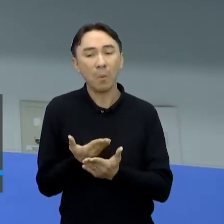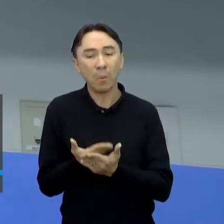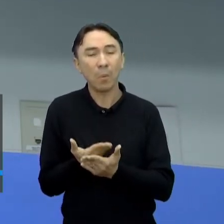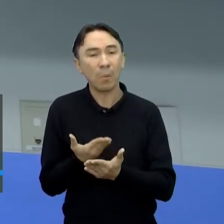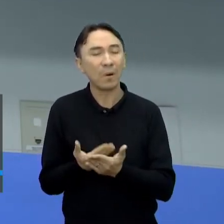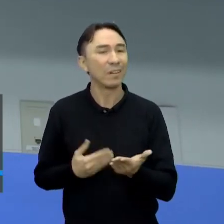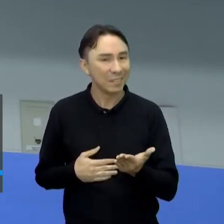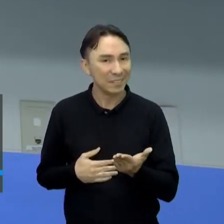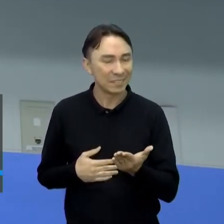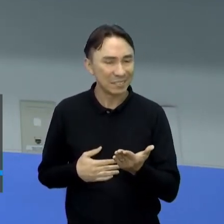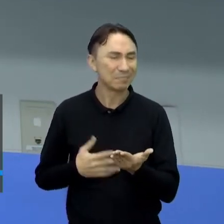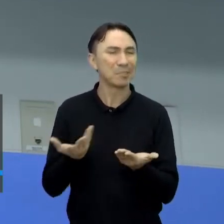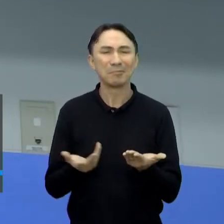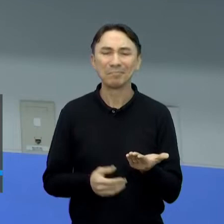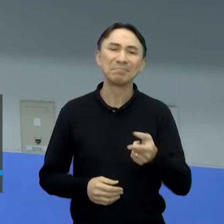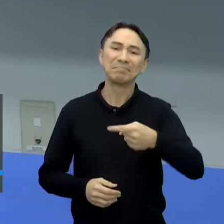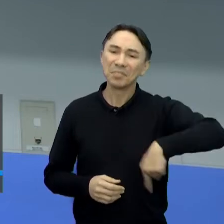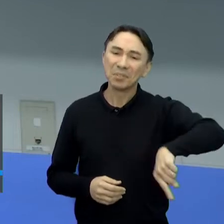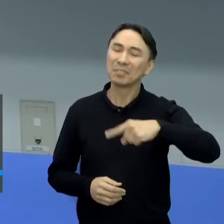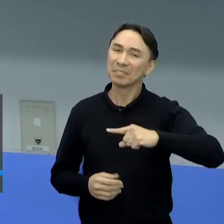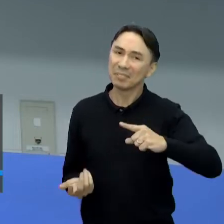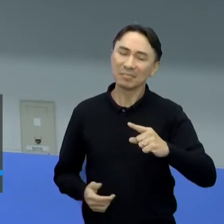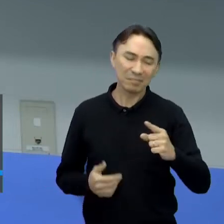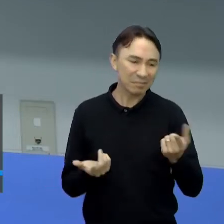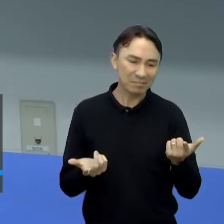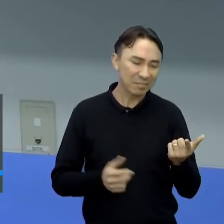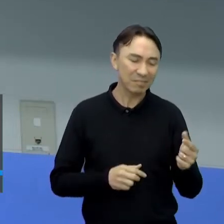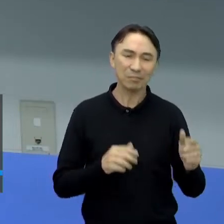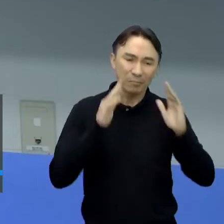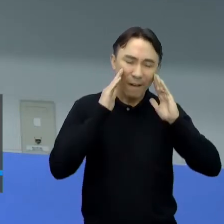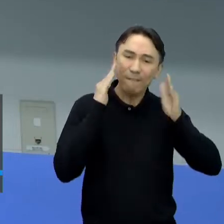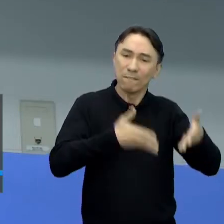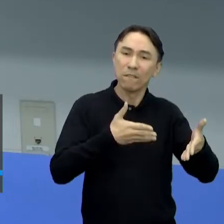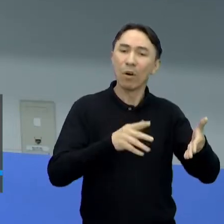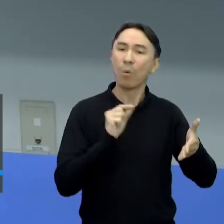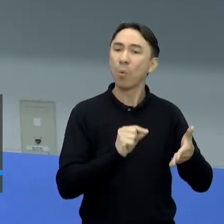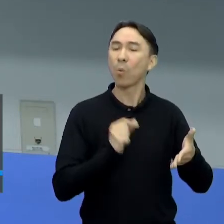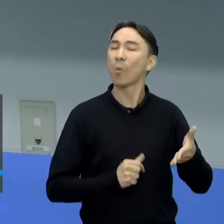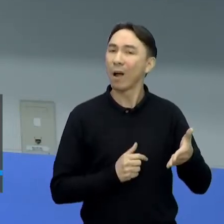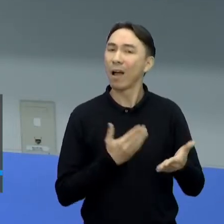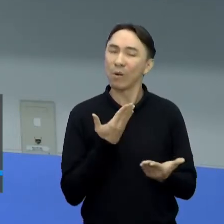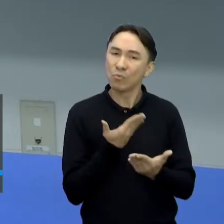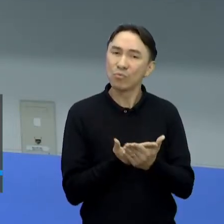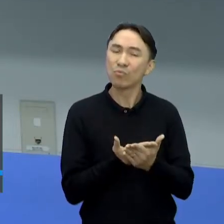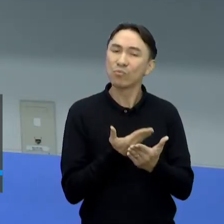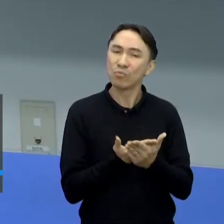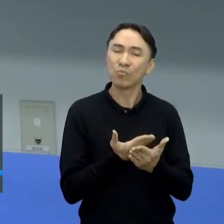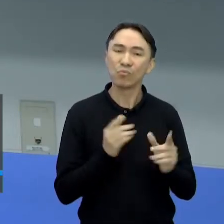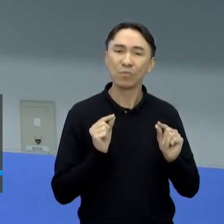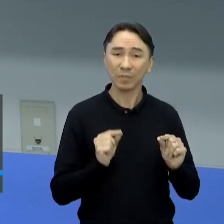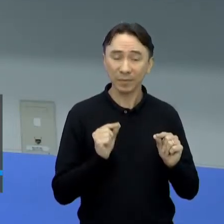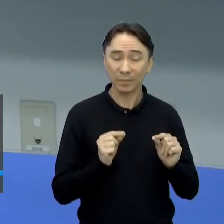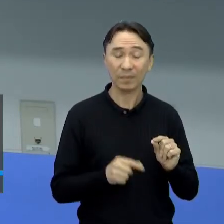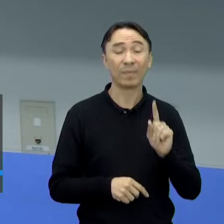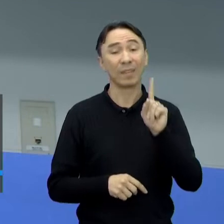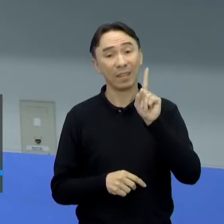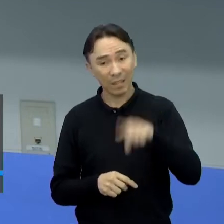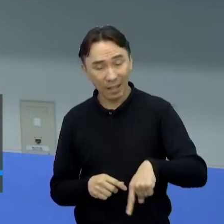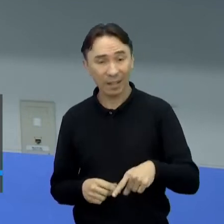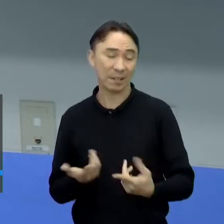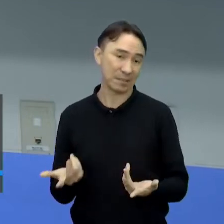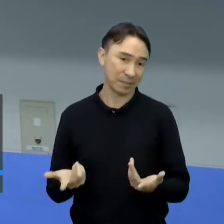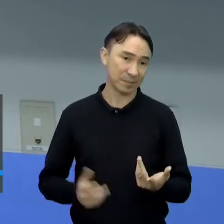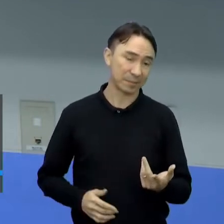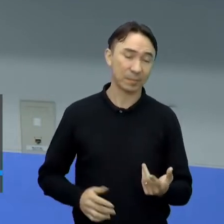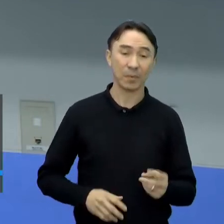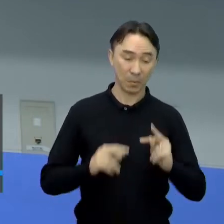especificamente, então, trabalha, professor? A antropologia, ela estuda a relação